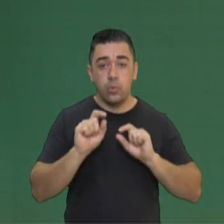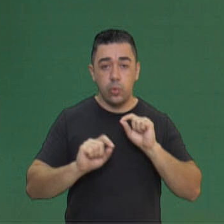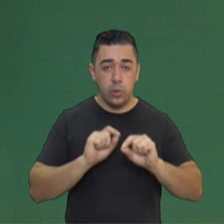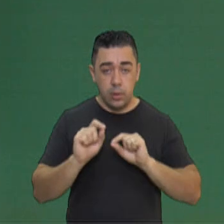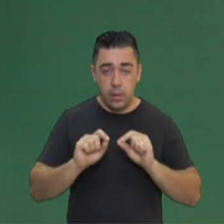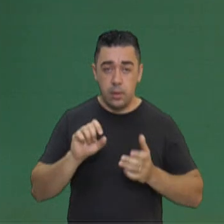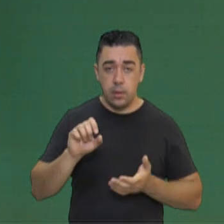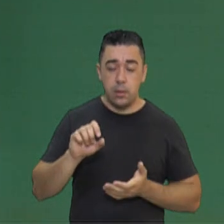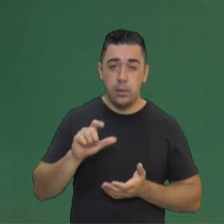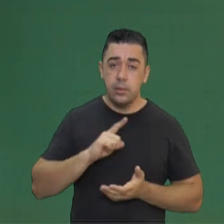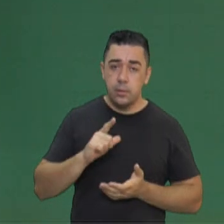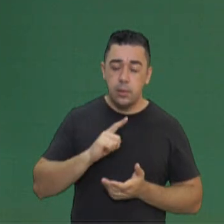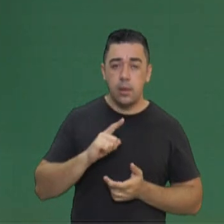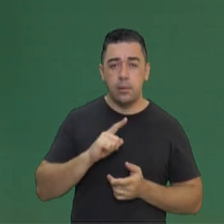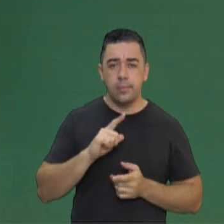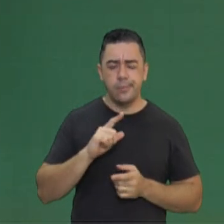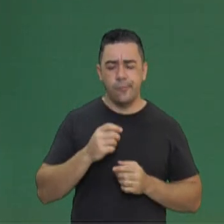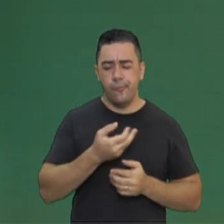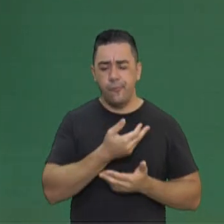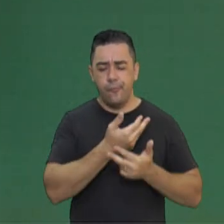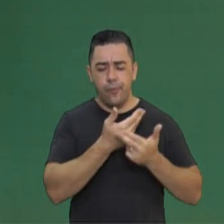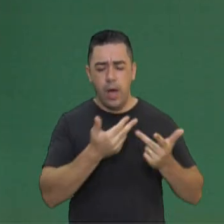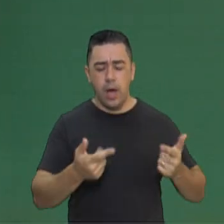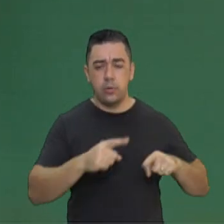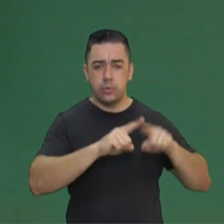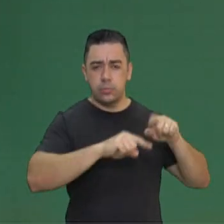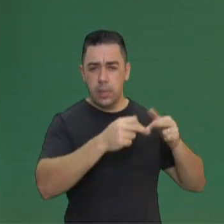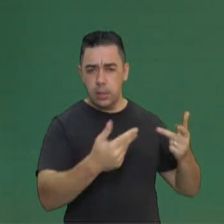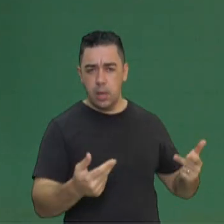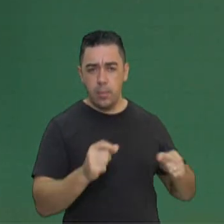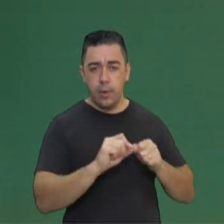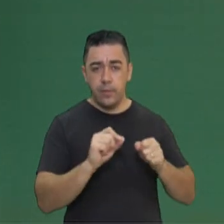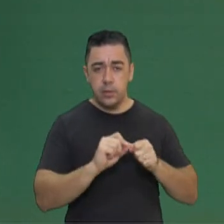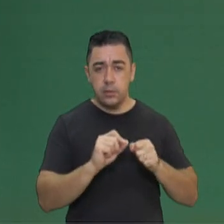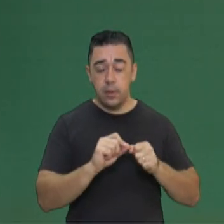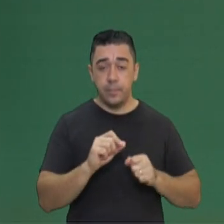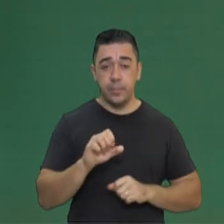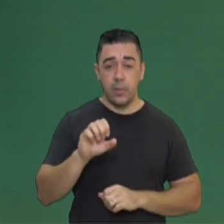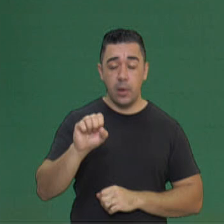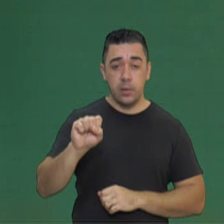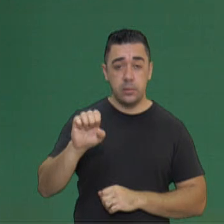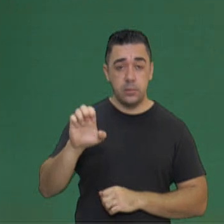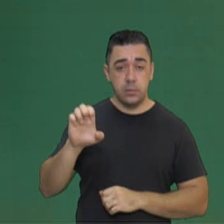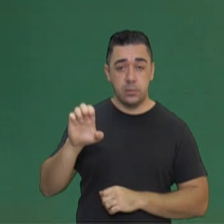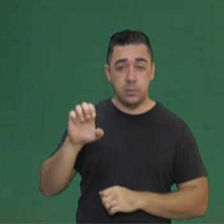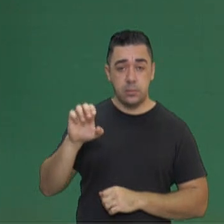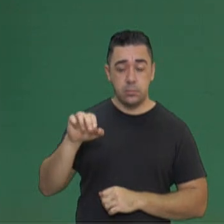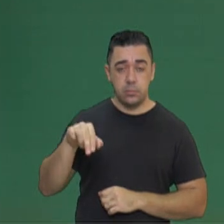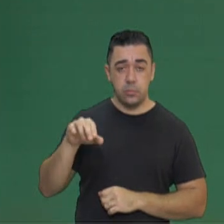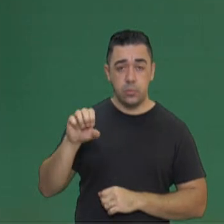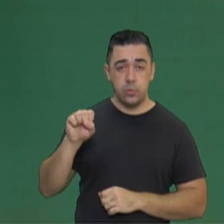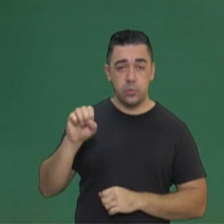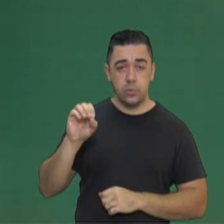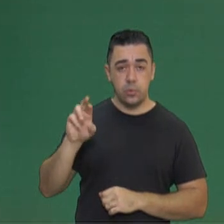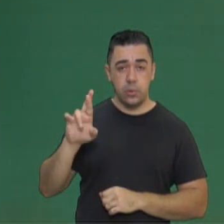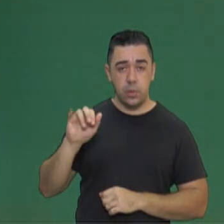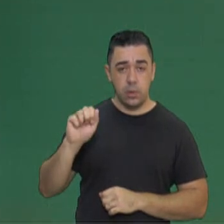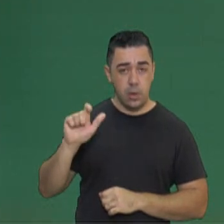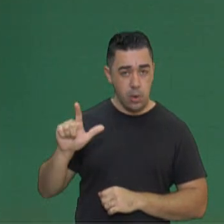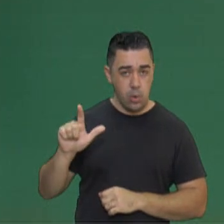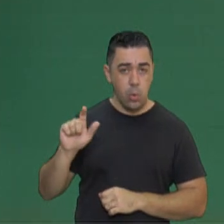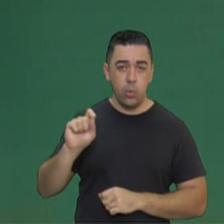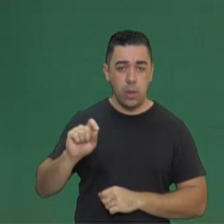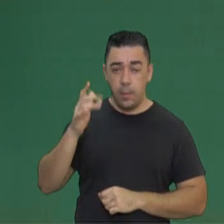sensoriais ou instrumentais. Qual é a diferença? Sensoriais, quando elas são adquiridas, por